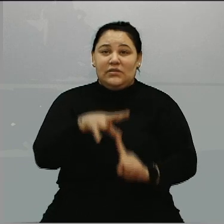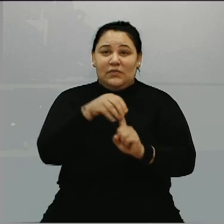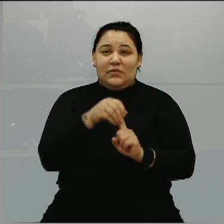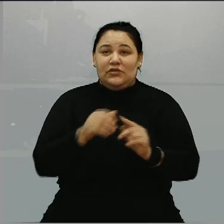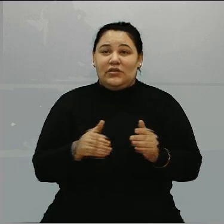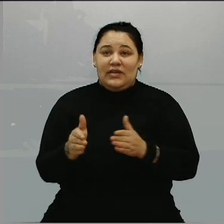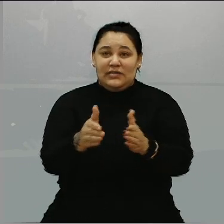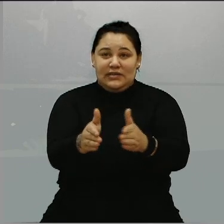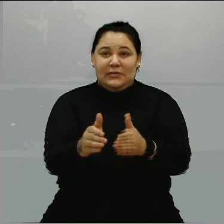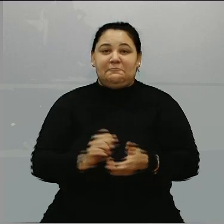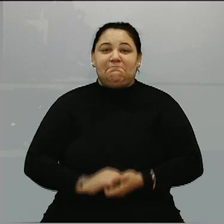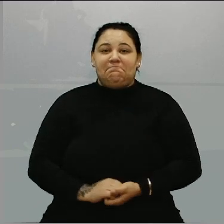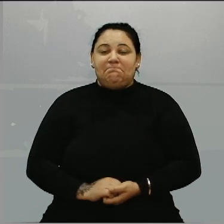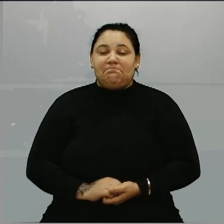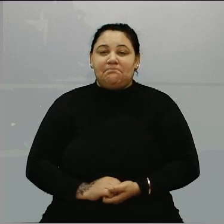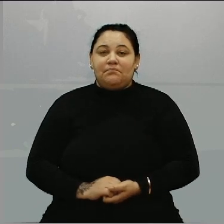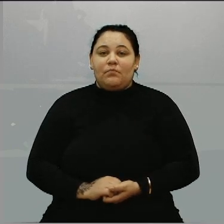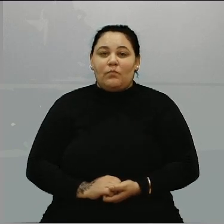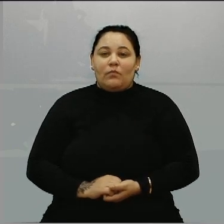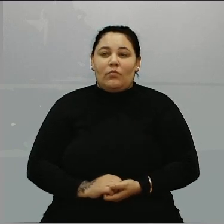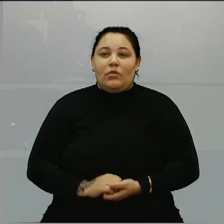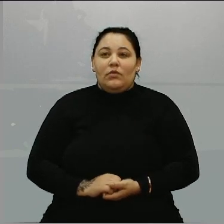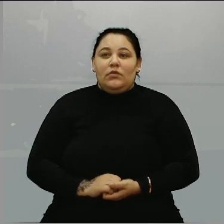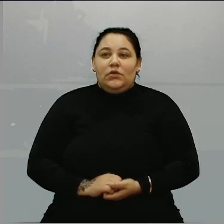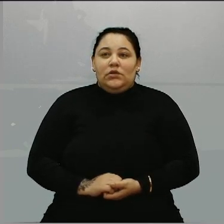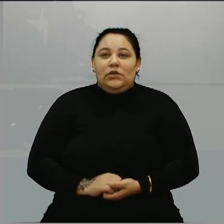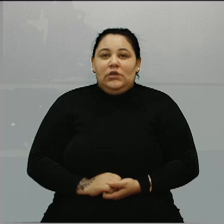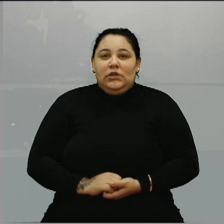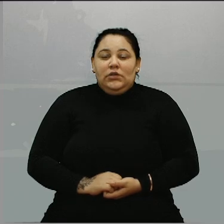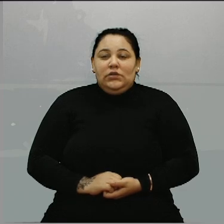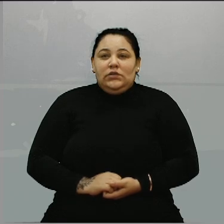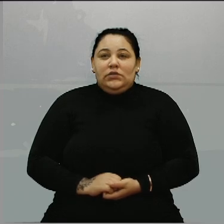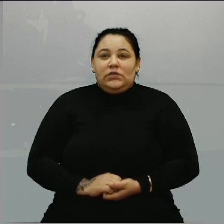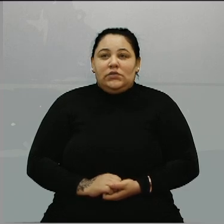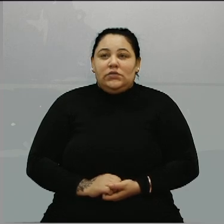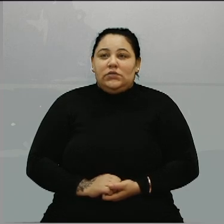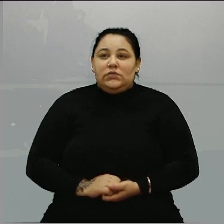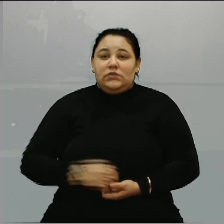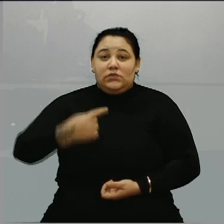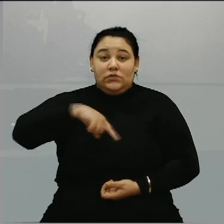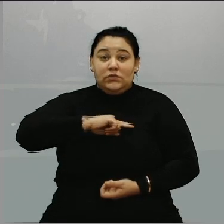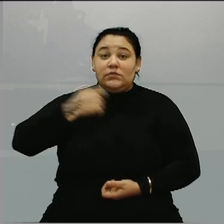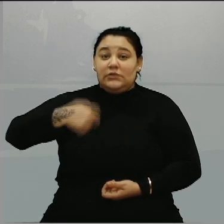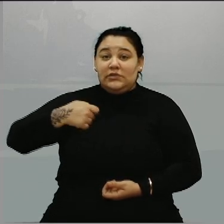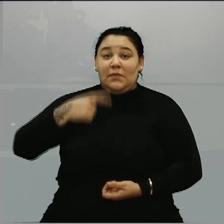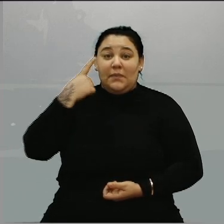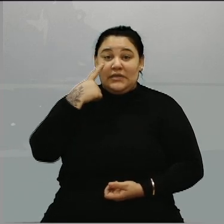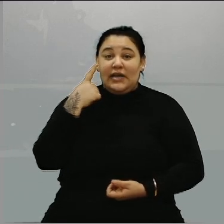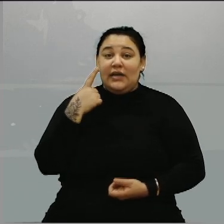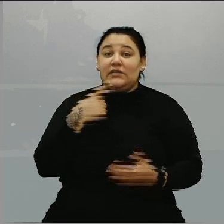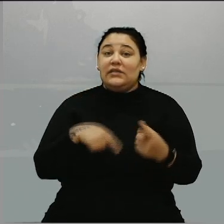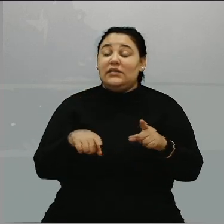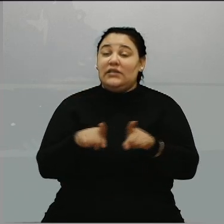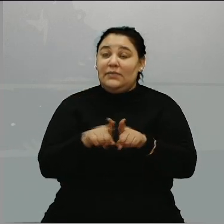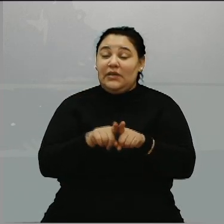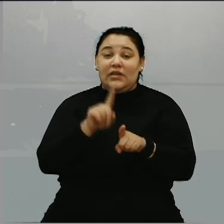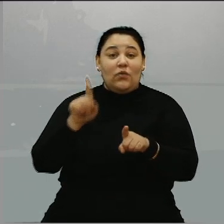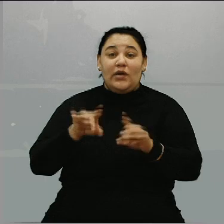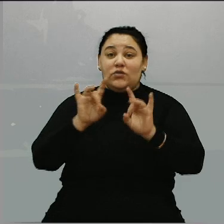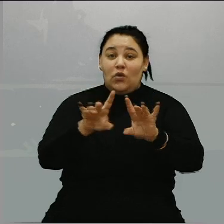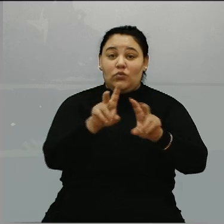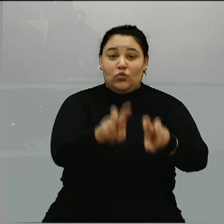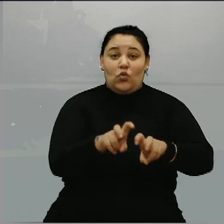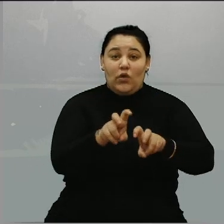estradas. Nós temos que também pensar que isso não é só na parte rural ou na parte da questão das estradas.